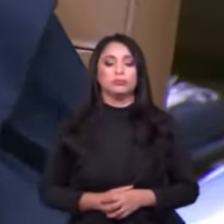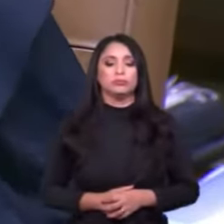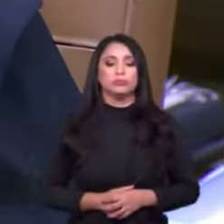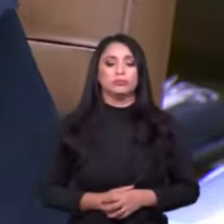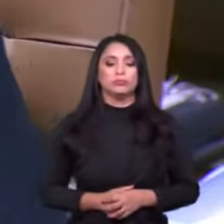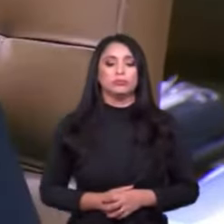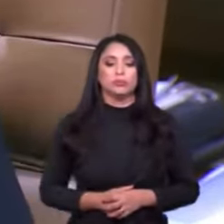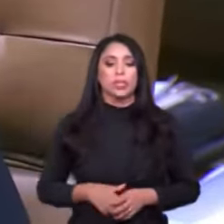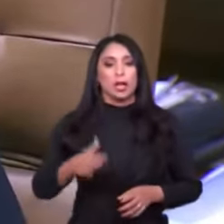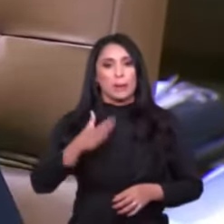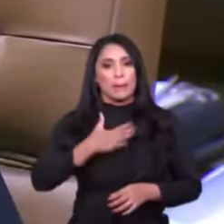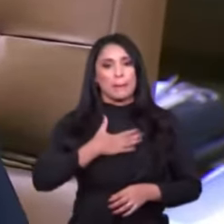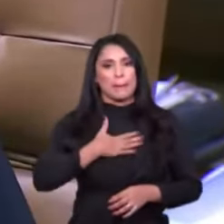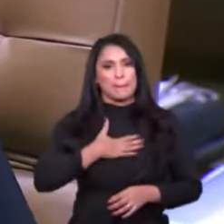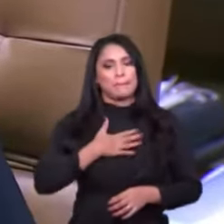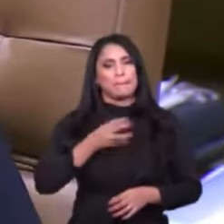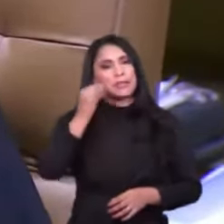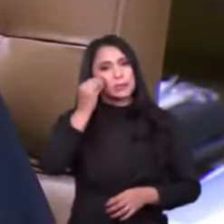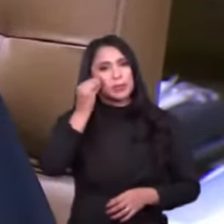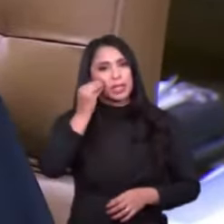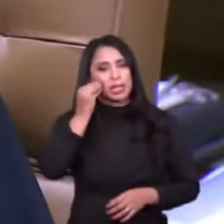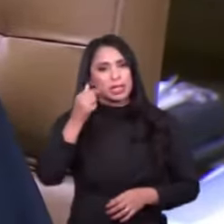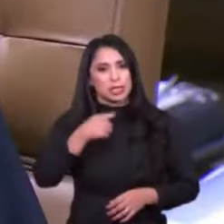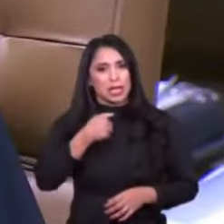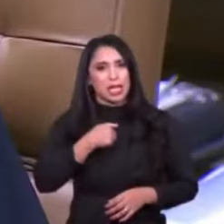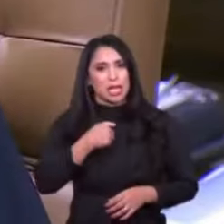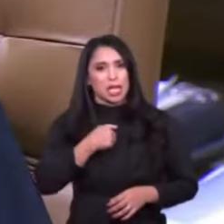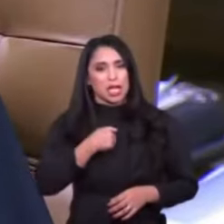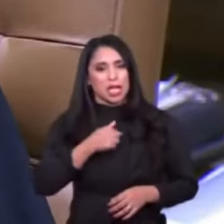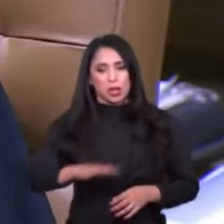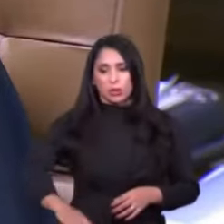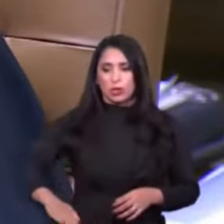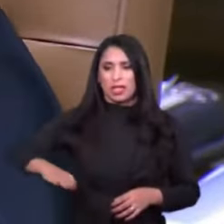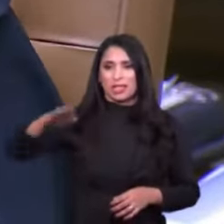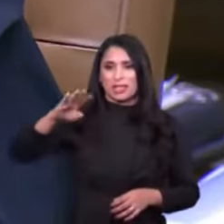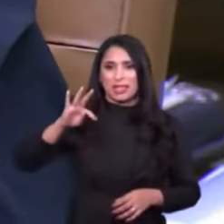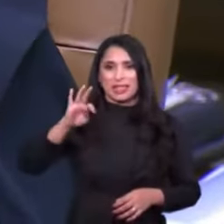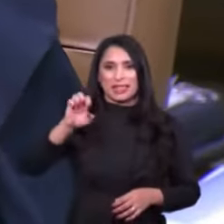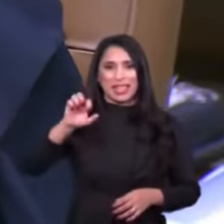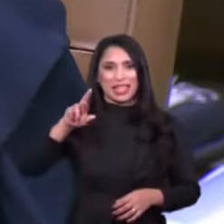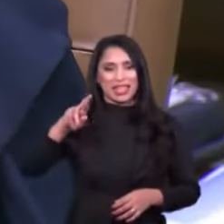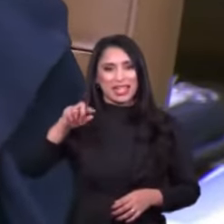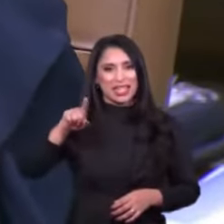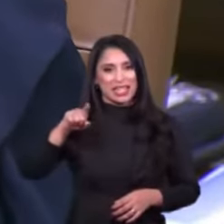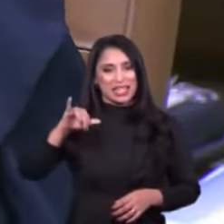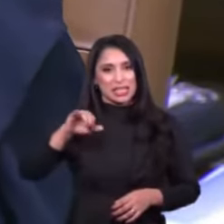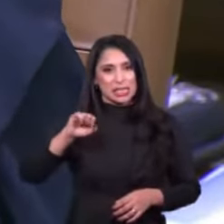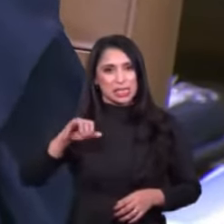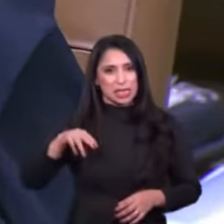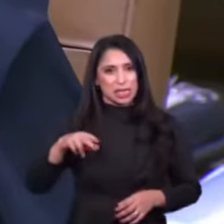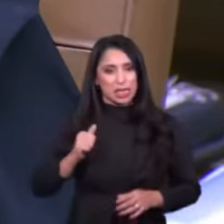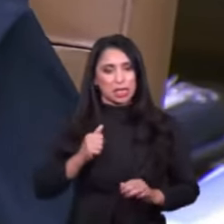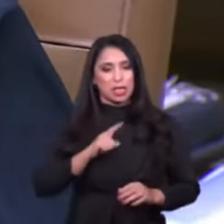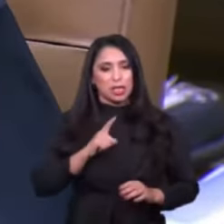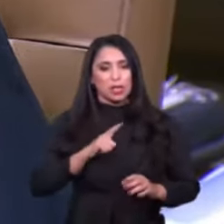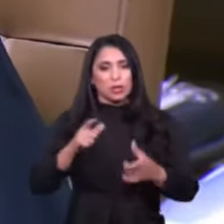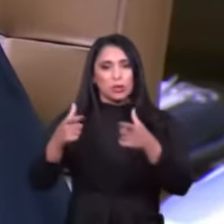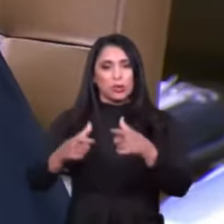minha experiência de vida. Cresci num conjunto de Coab, em Teresina, e talvez seja um